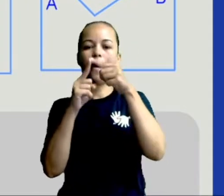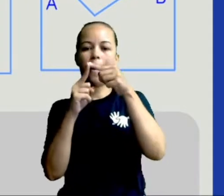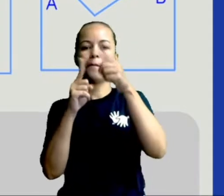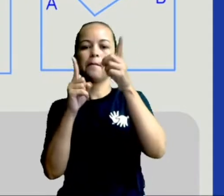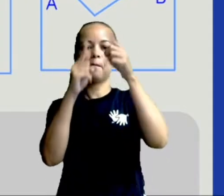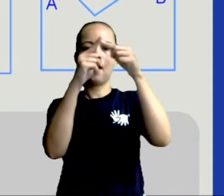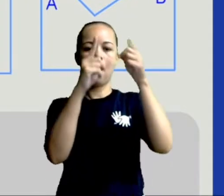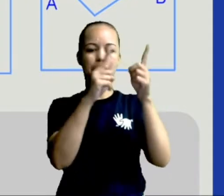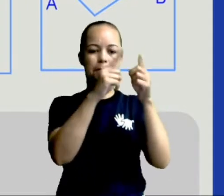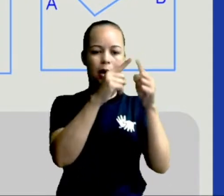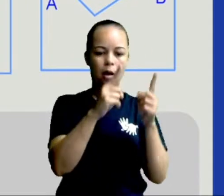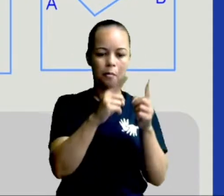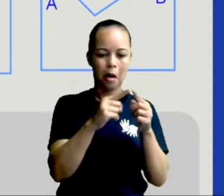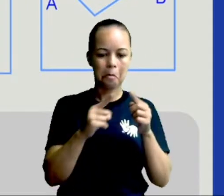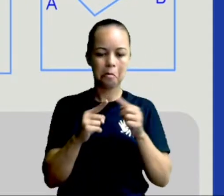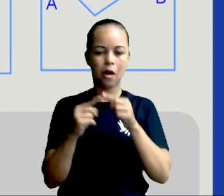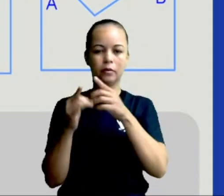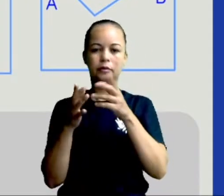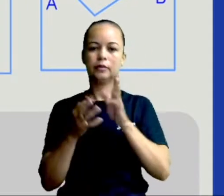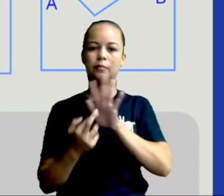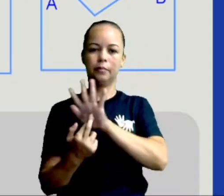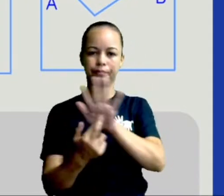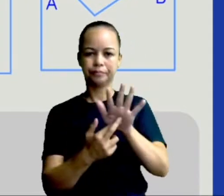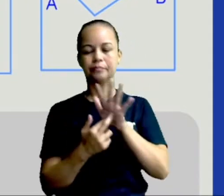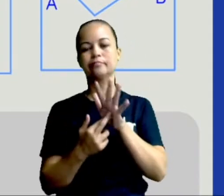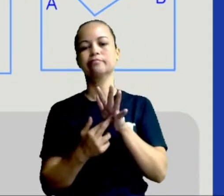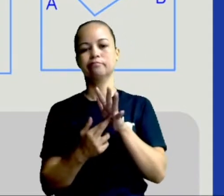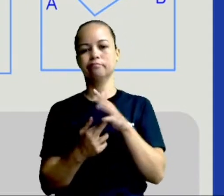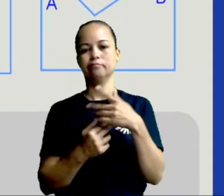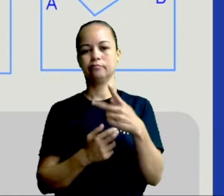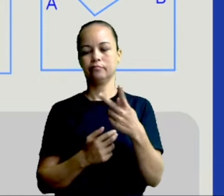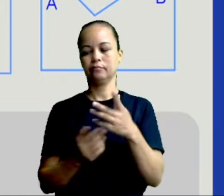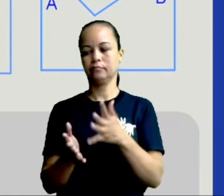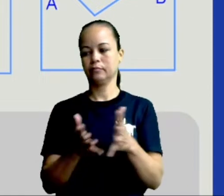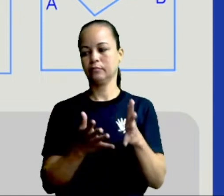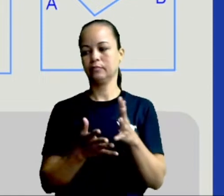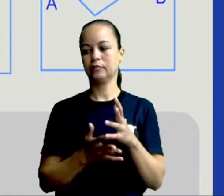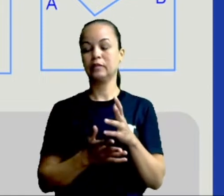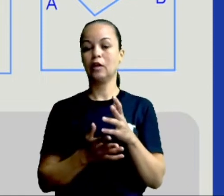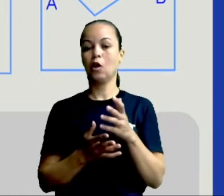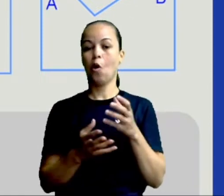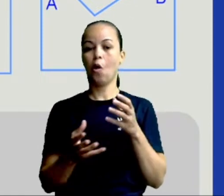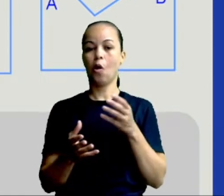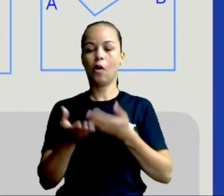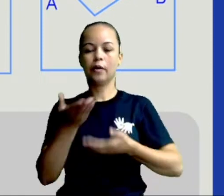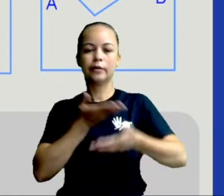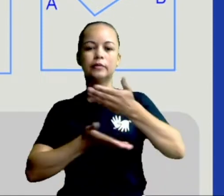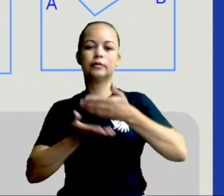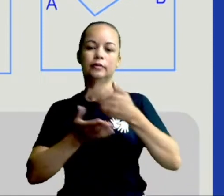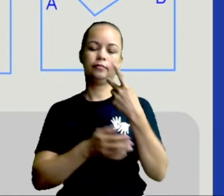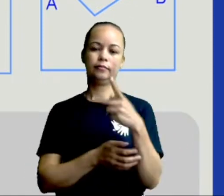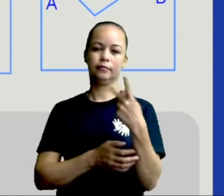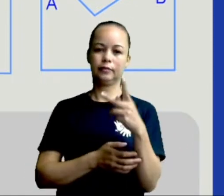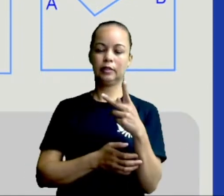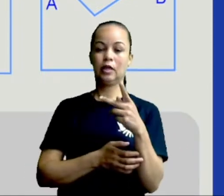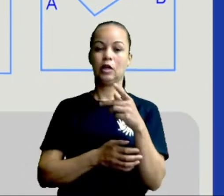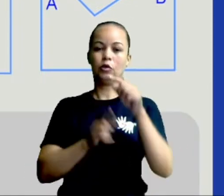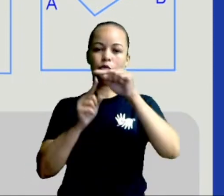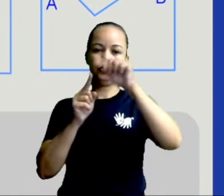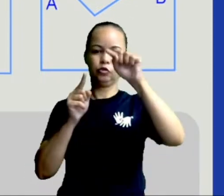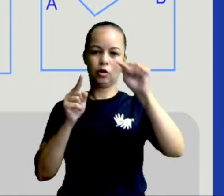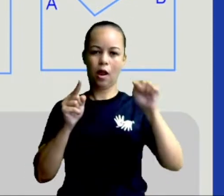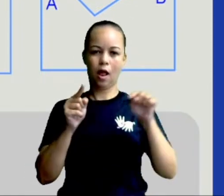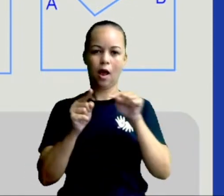estar todo representado por segmentos de reta, formando essa relação aí dos lados do